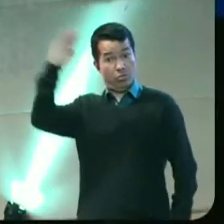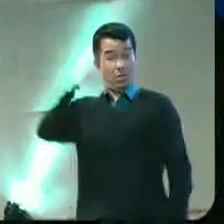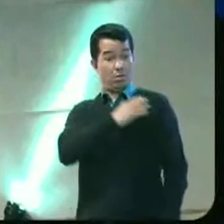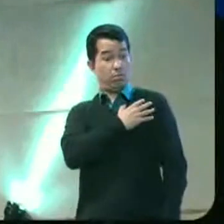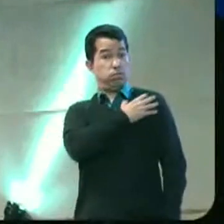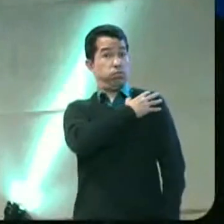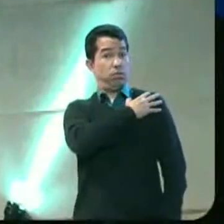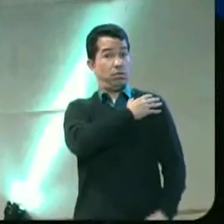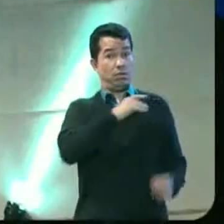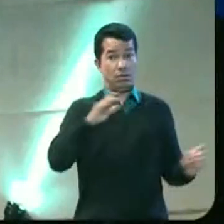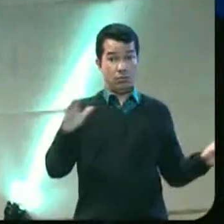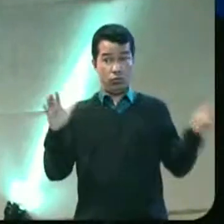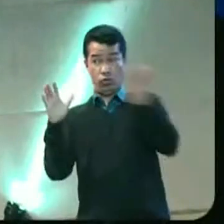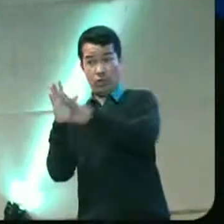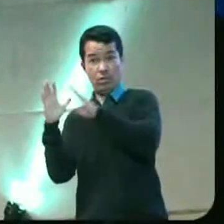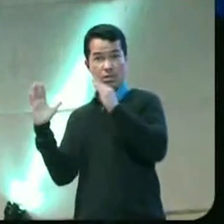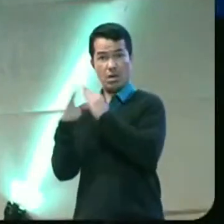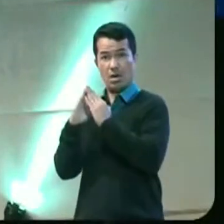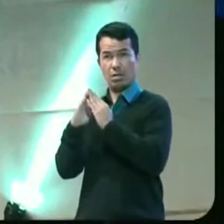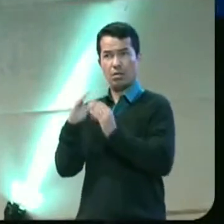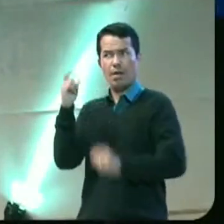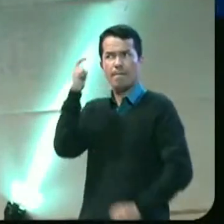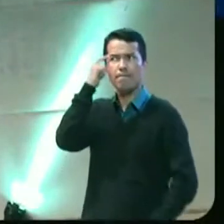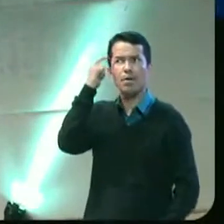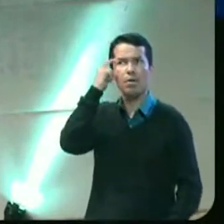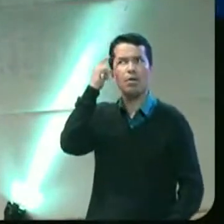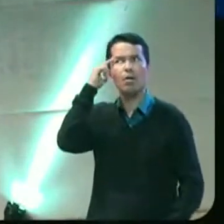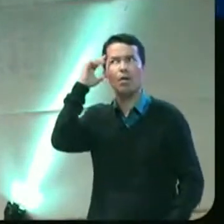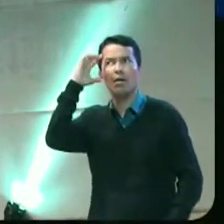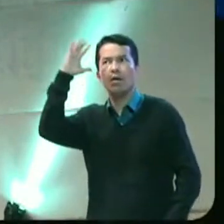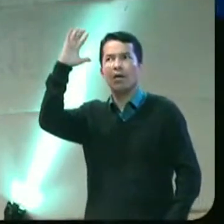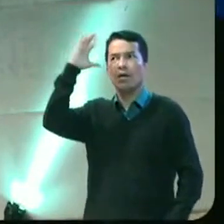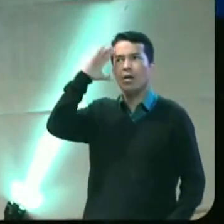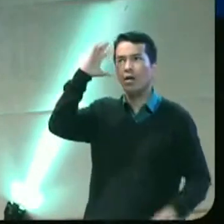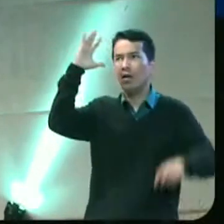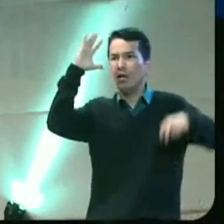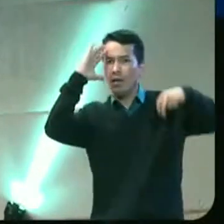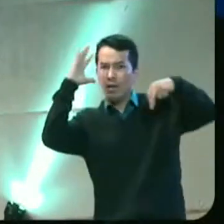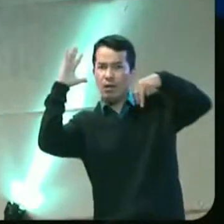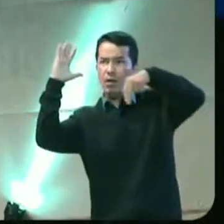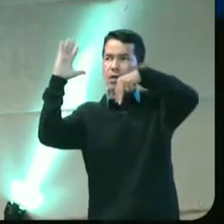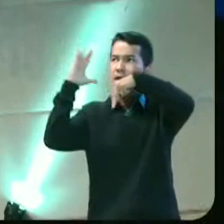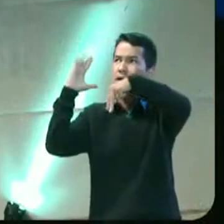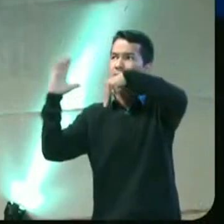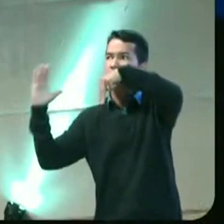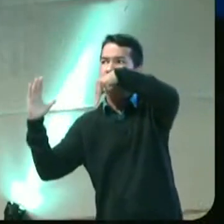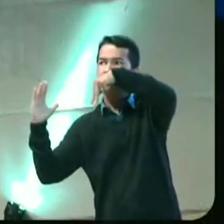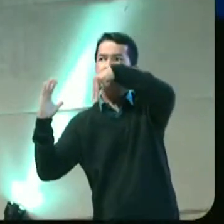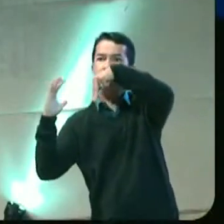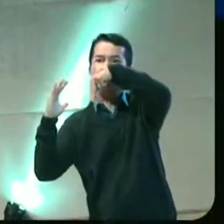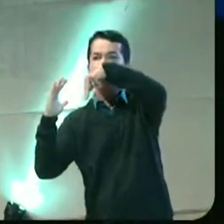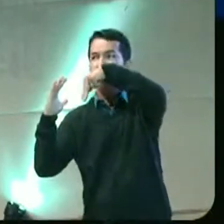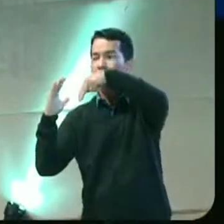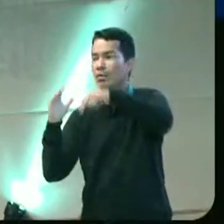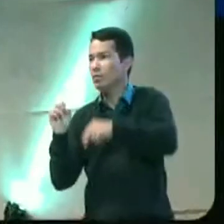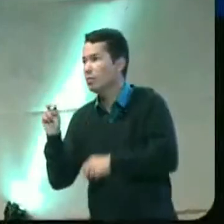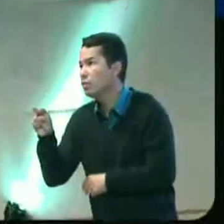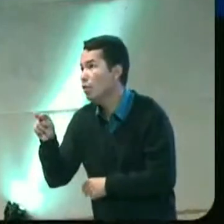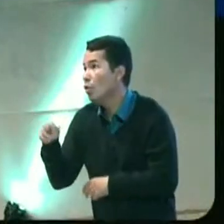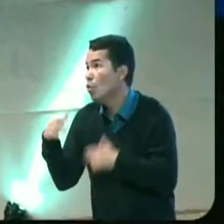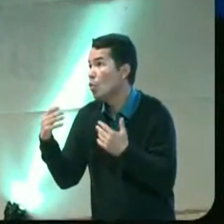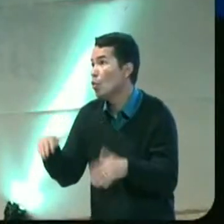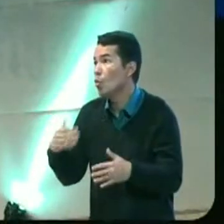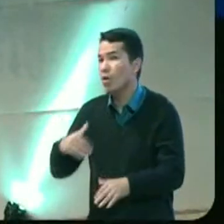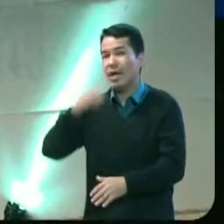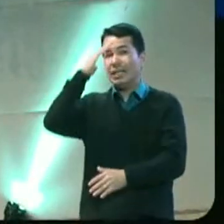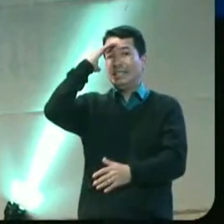casa, crendo naquele caminho de onde ele estava com Jesus até a sua casa, até encontrar o servo. Ele creu, ele